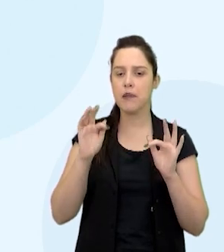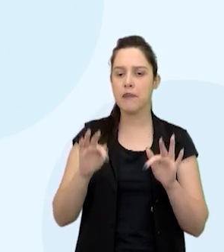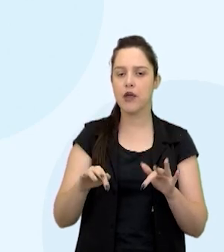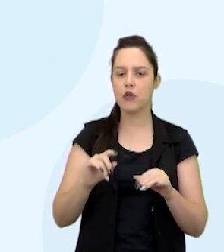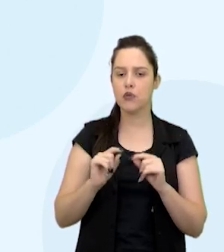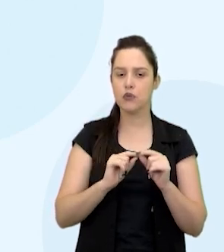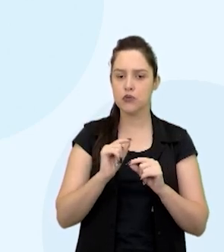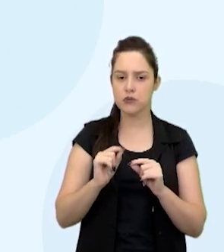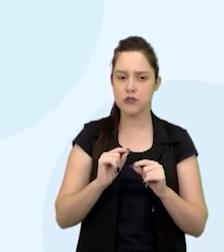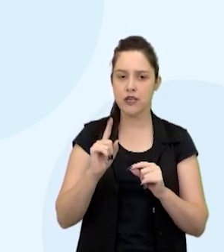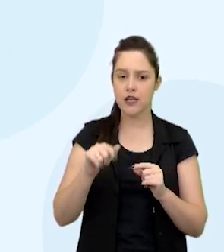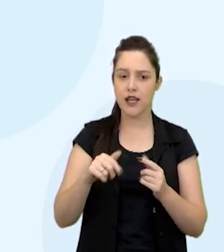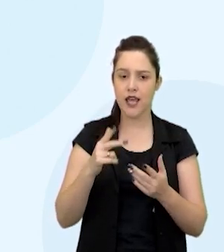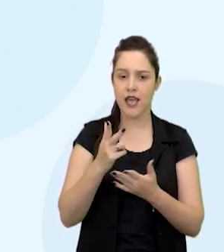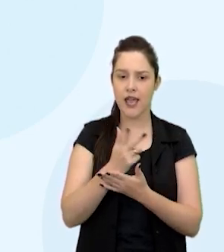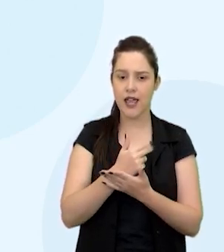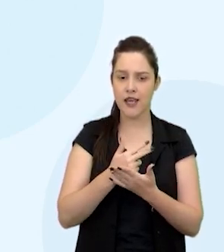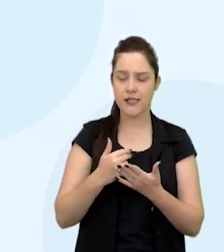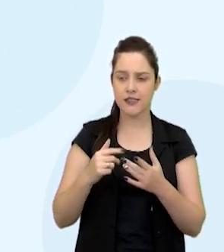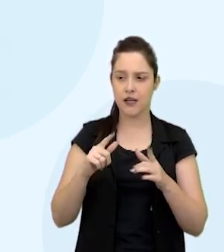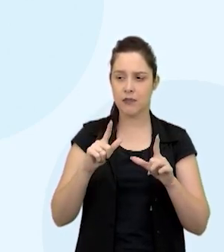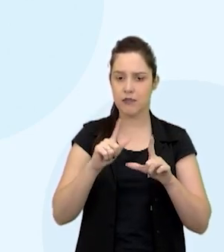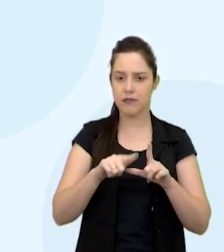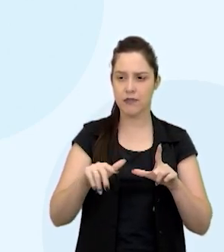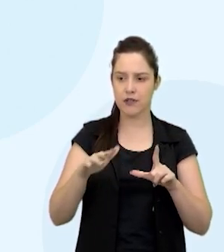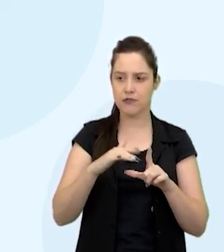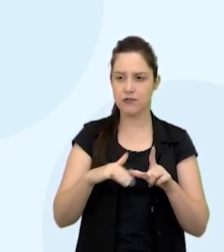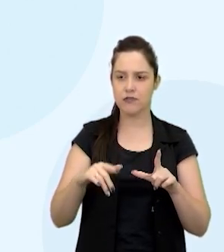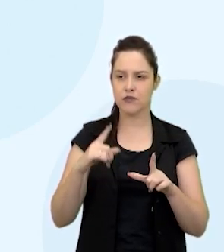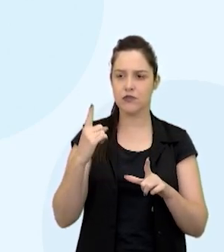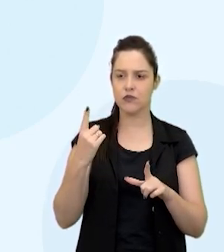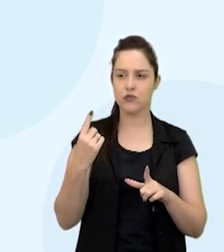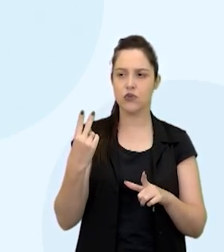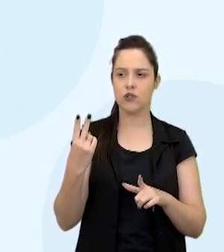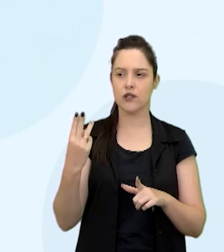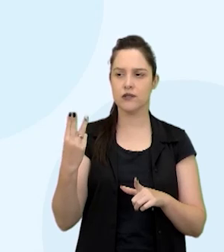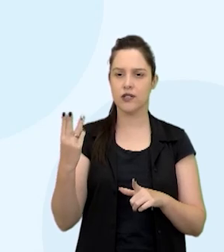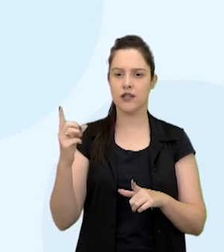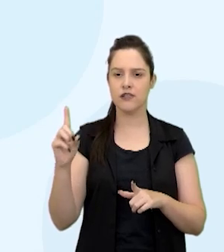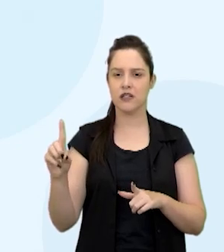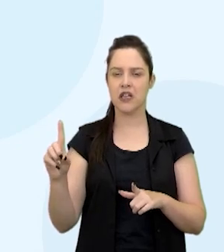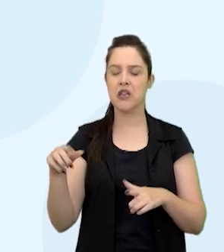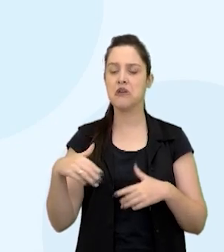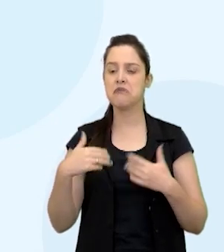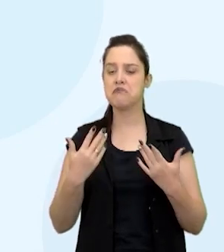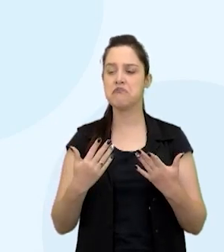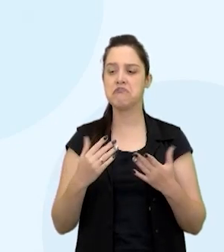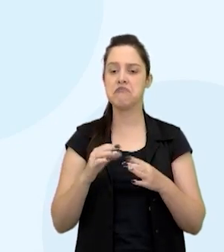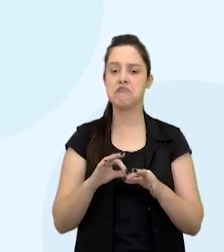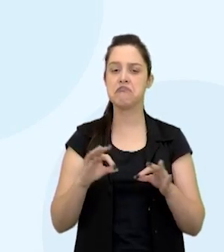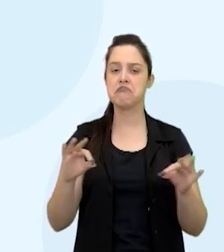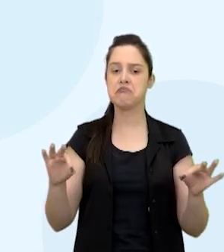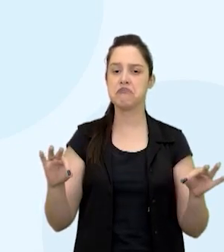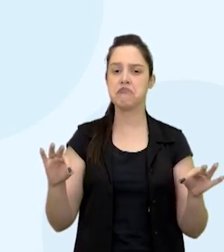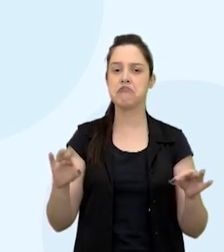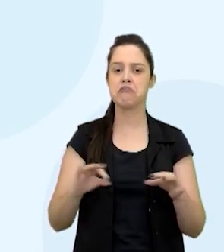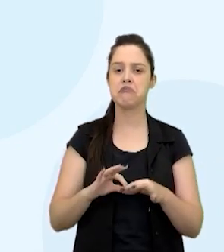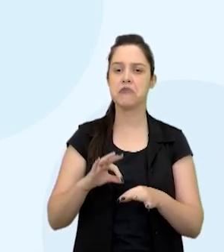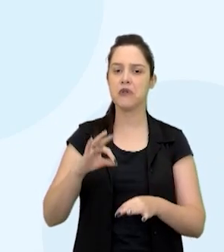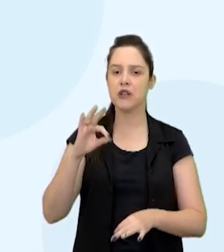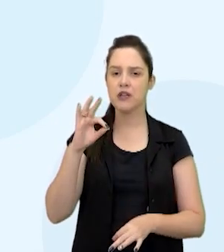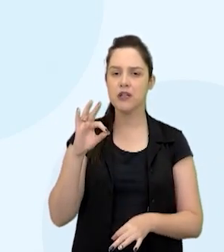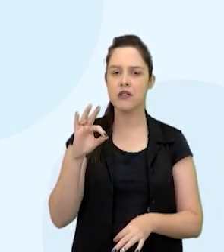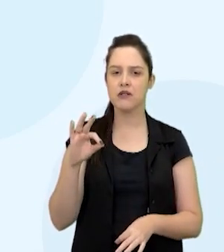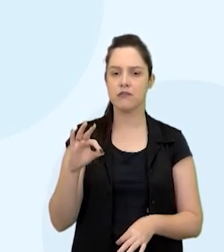nós temos, essa imagem é 2D ou 3D? Ela tem largura e comprimento, né? Ou ela tem largura,